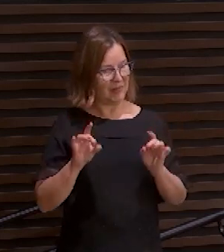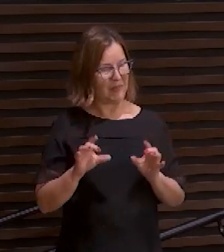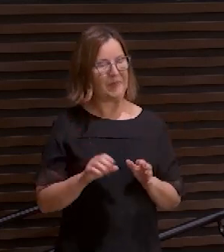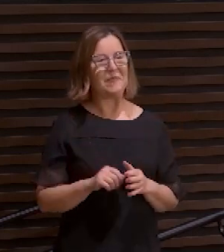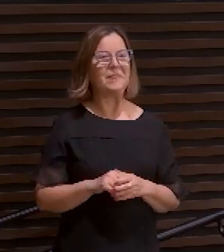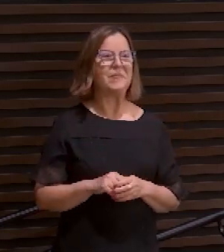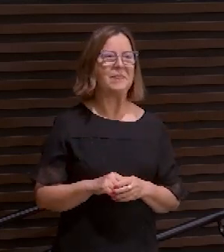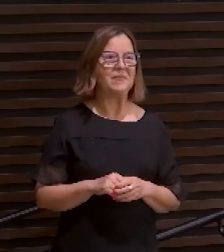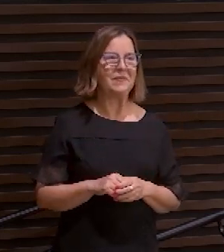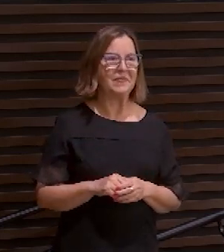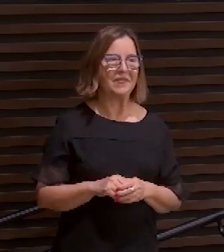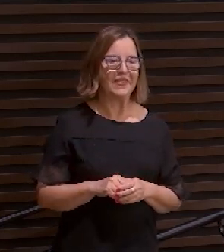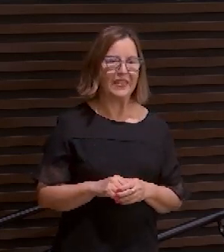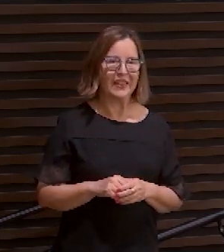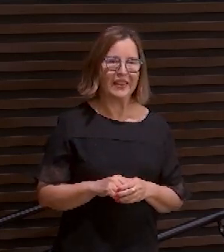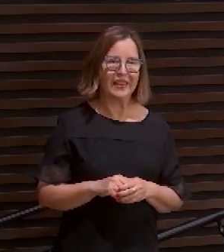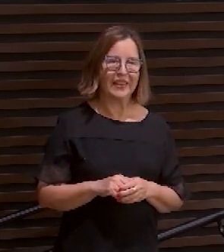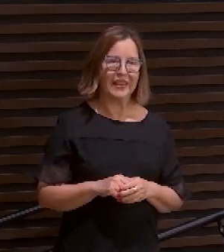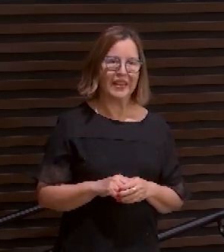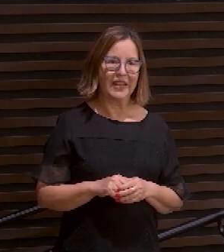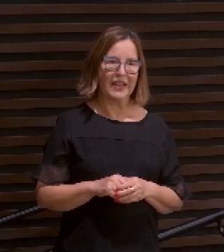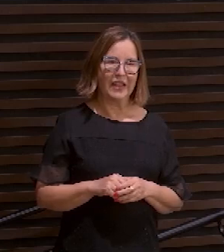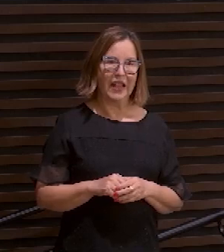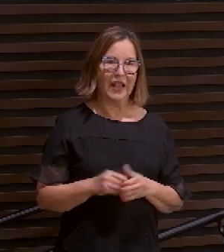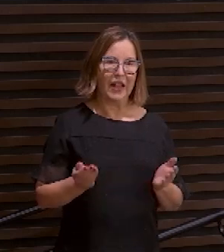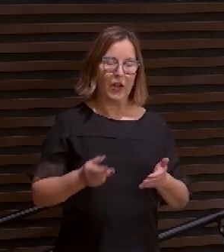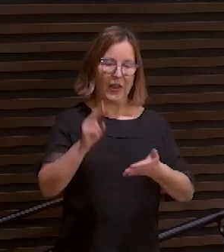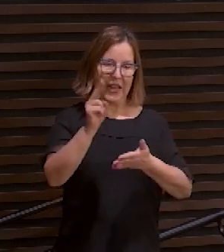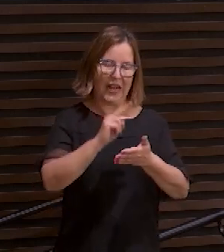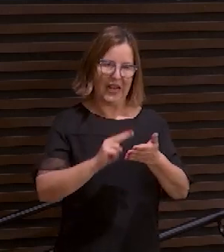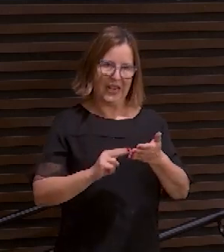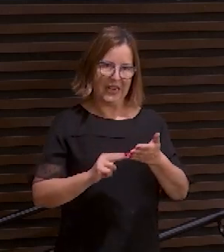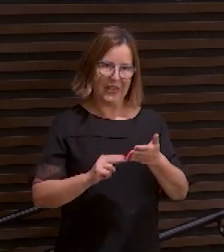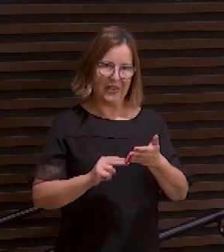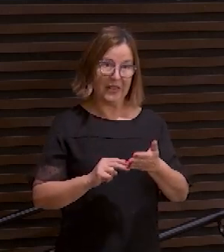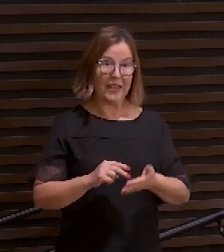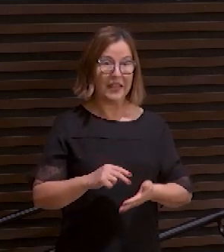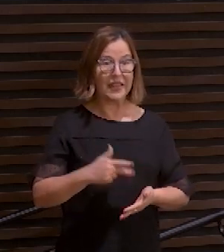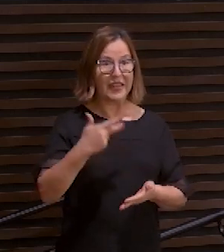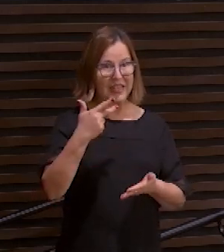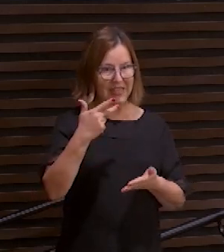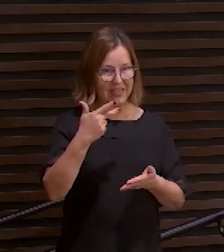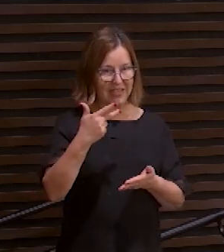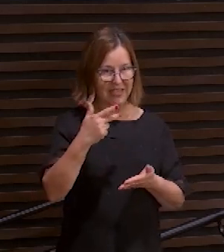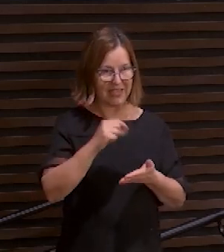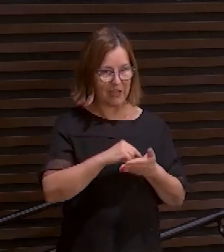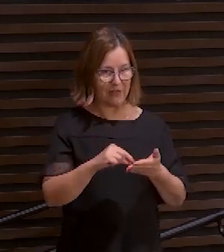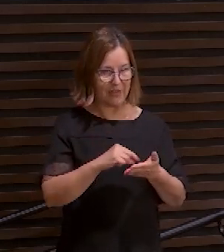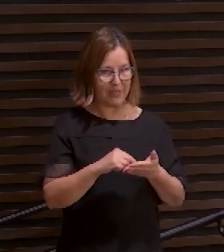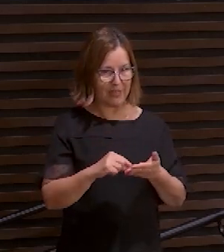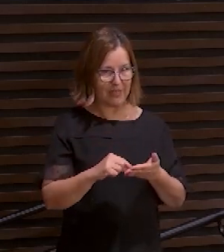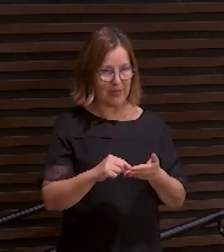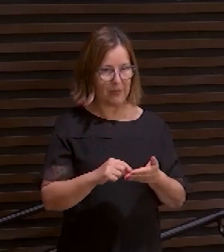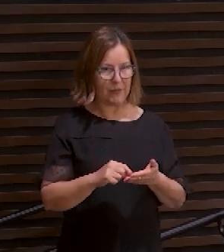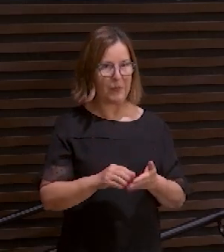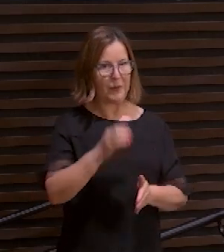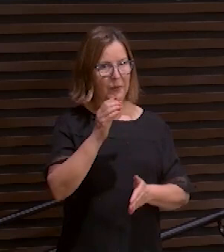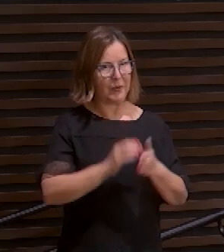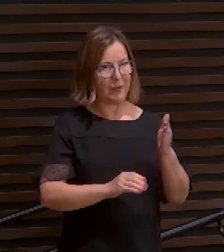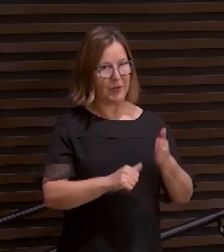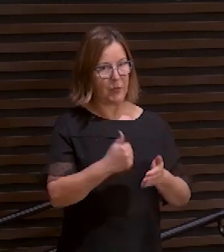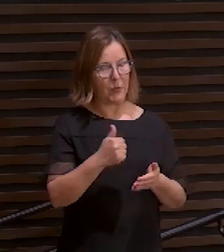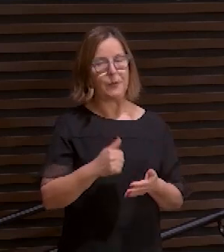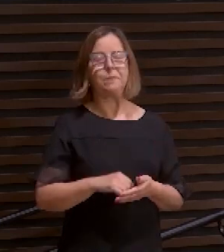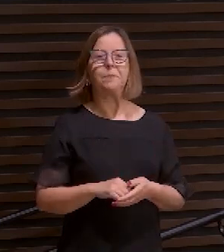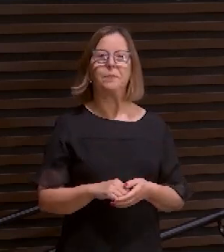E nós vamos ler os 3 primeiros versículos hoje, de Hebreus capítulo 11.